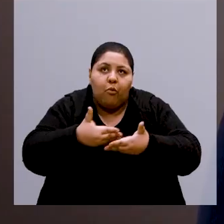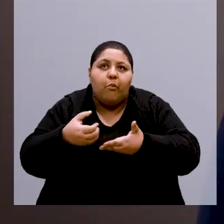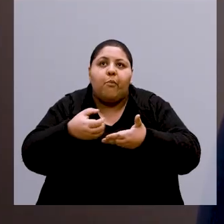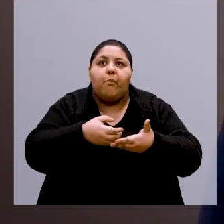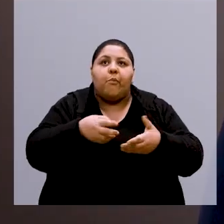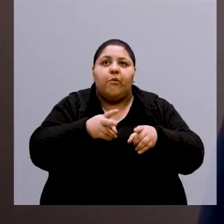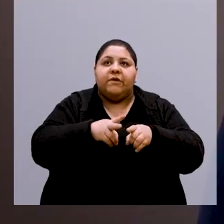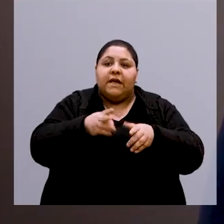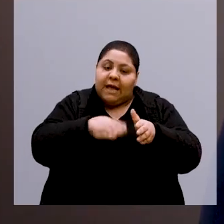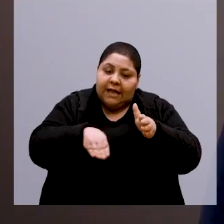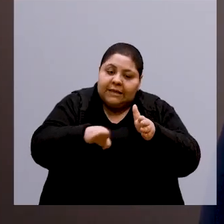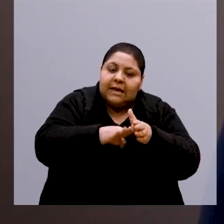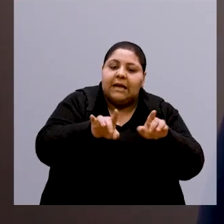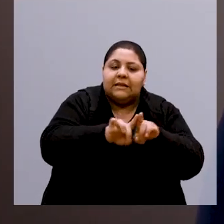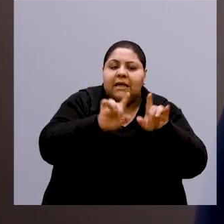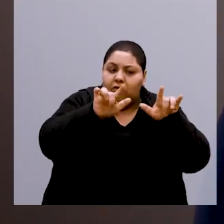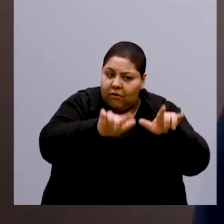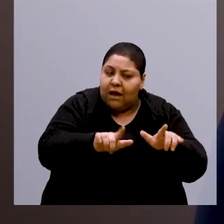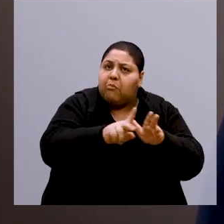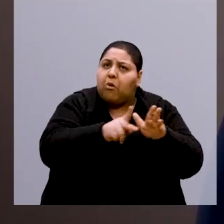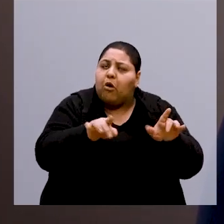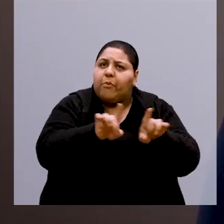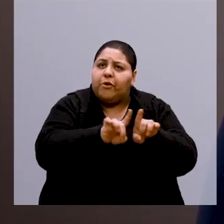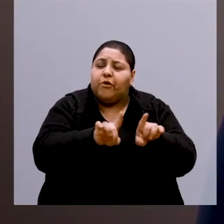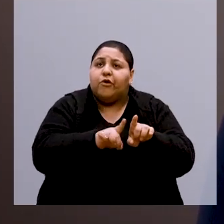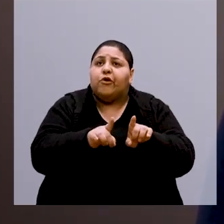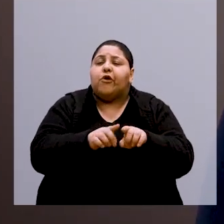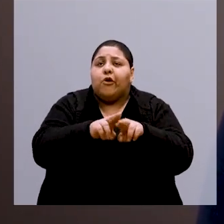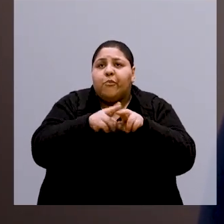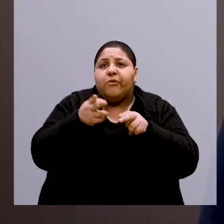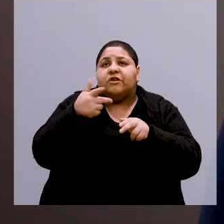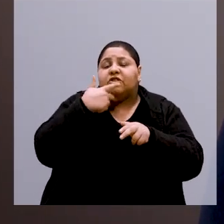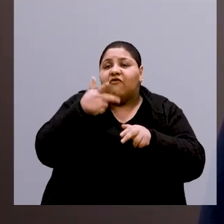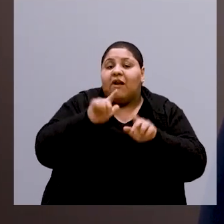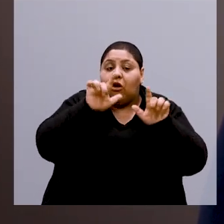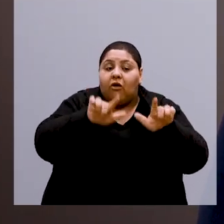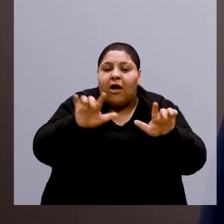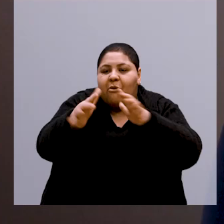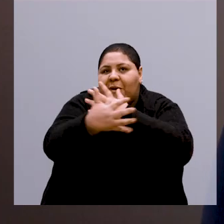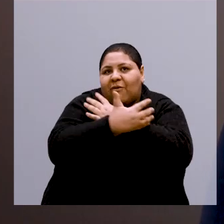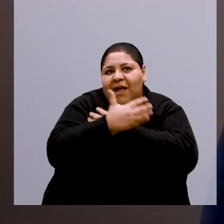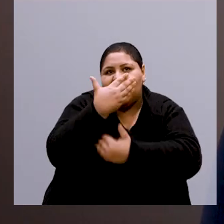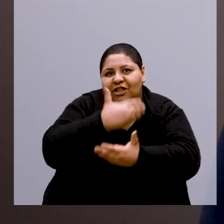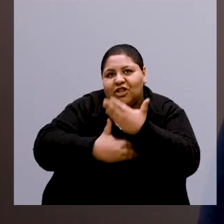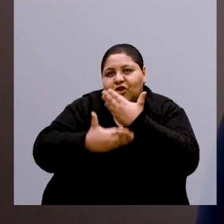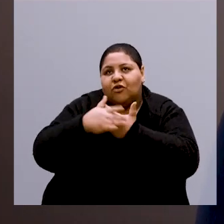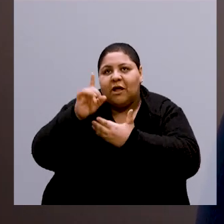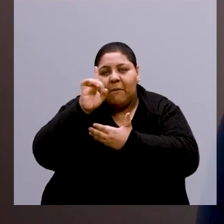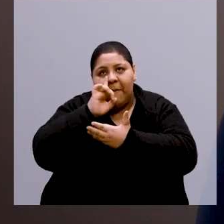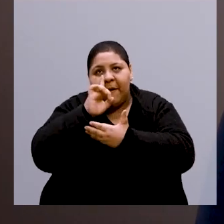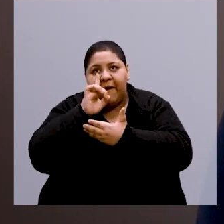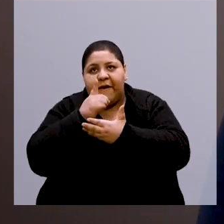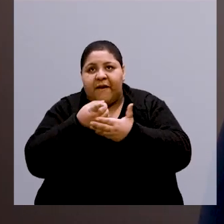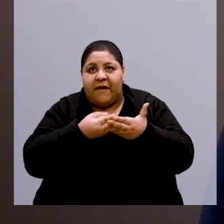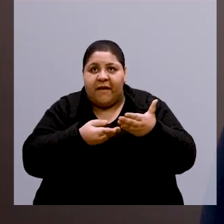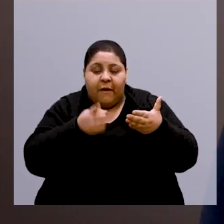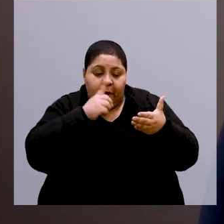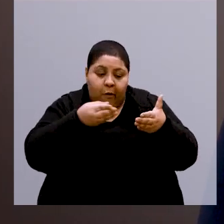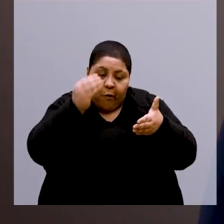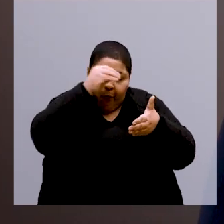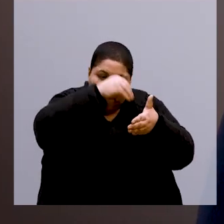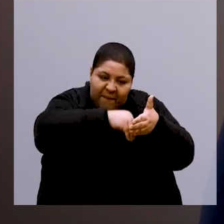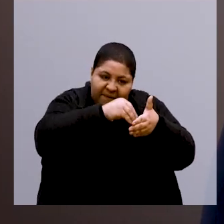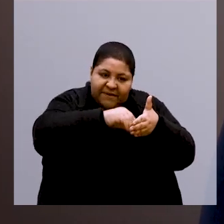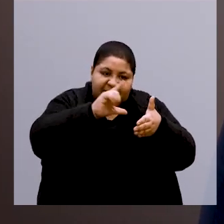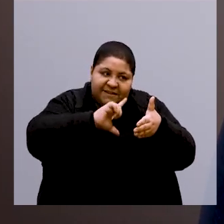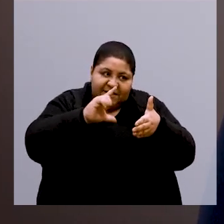seu bebê para poder acessar o banco de leite, tem esse lugar para isso. Por isso que eu digo que é um lugar para acolhimento de toda a mãe interna, que a gente